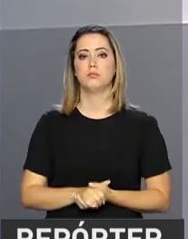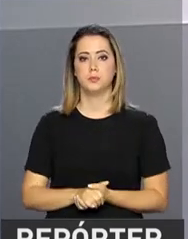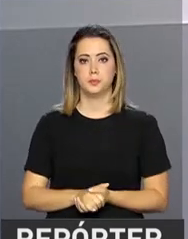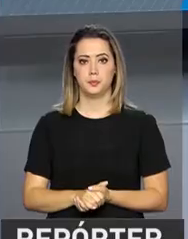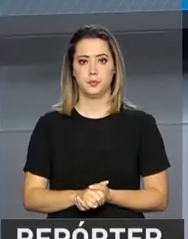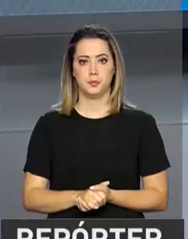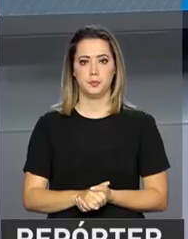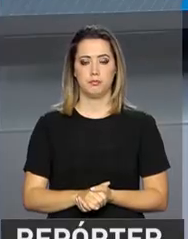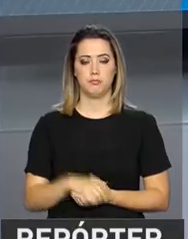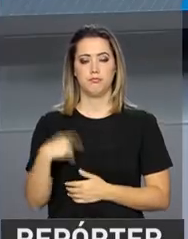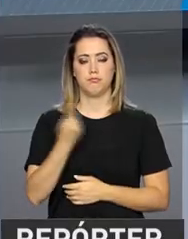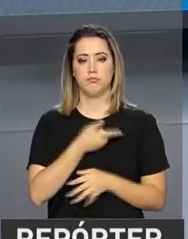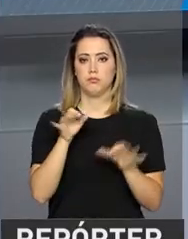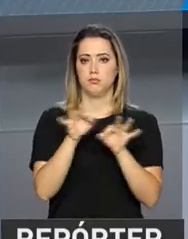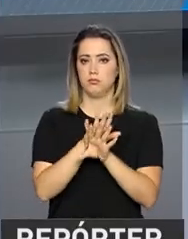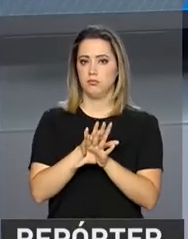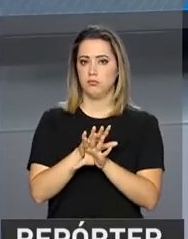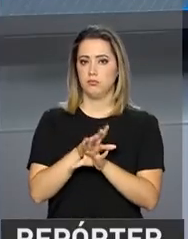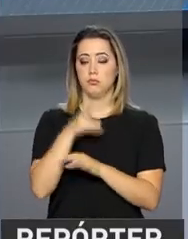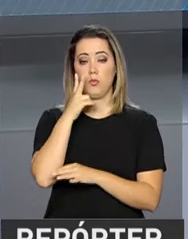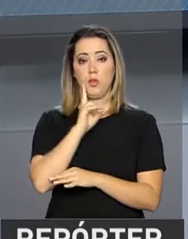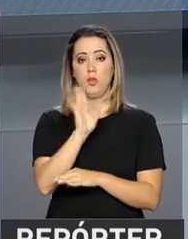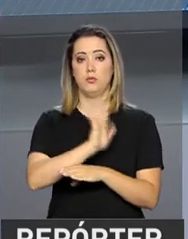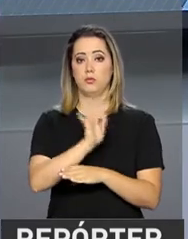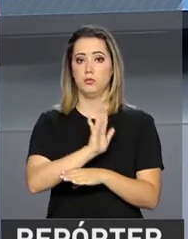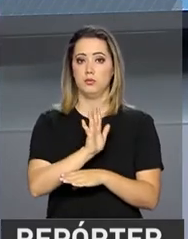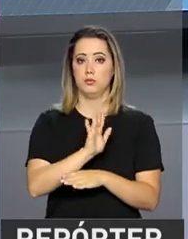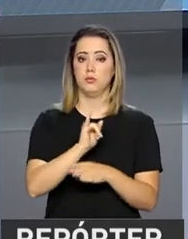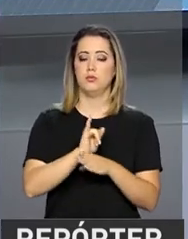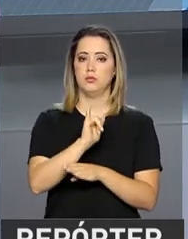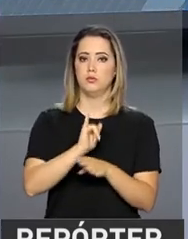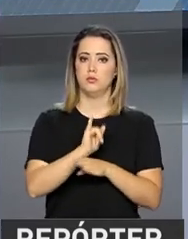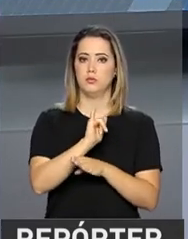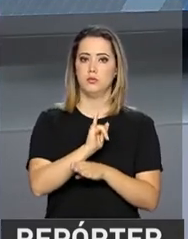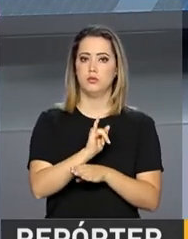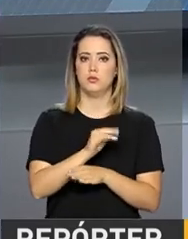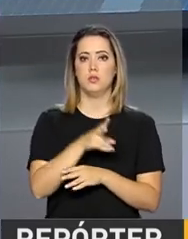metropolitana. Nós ficamos por aqui. Acompanhe a nossa programação